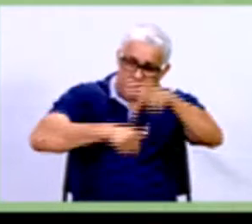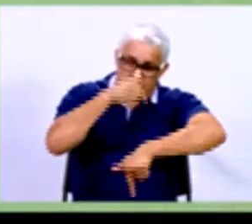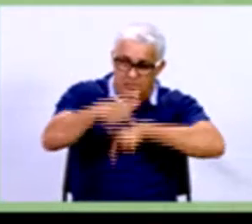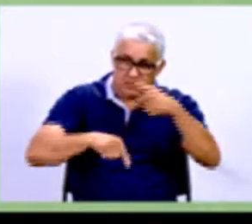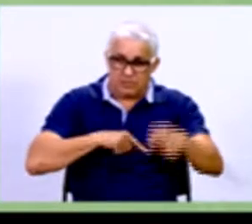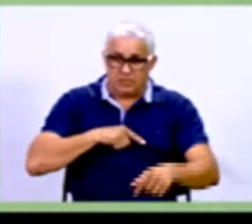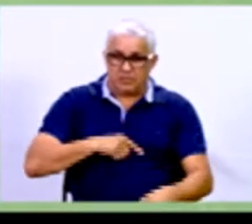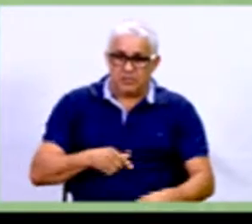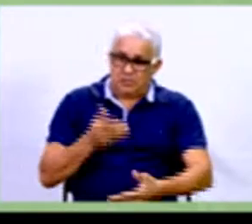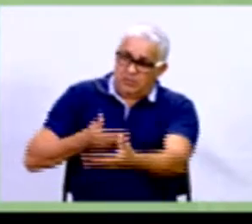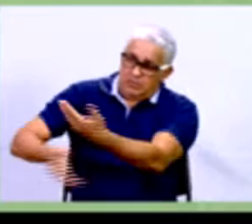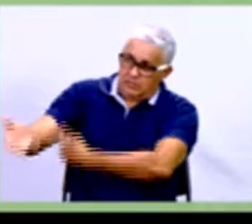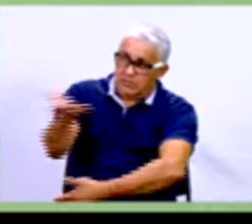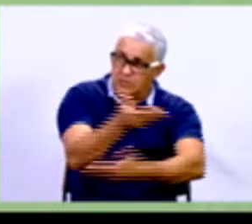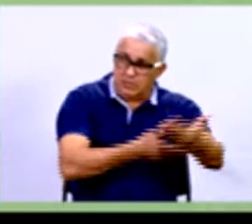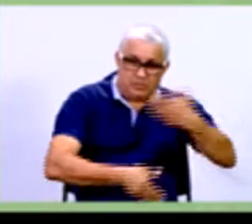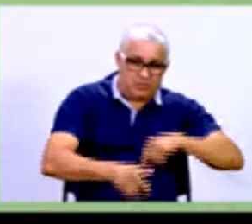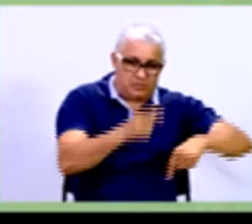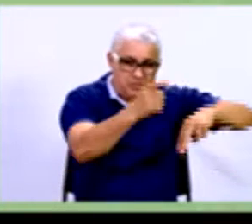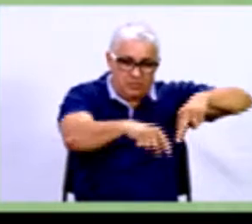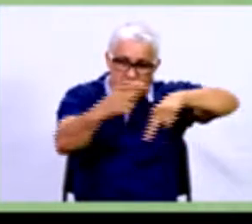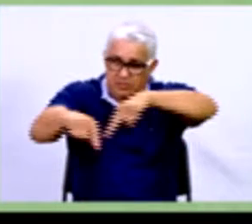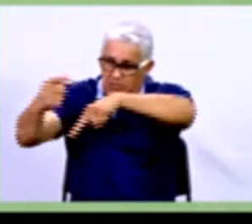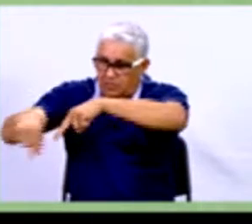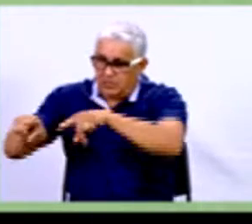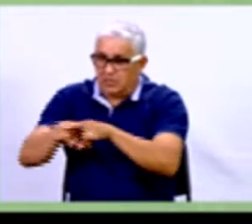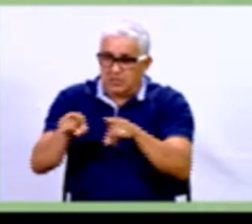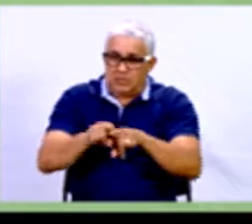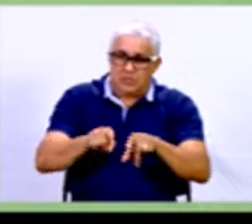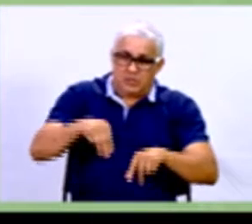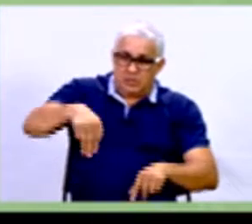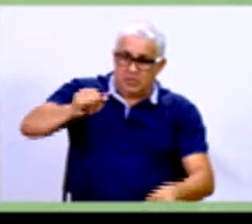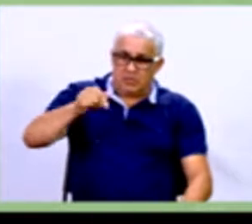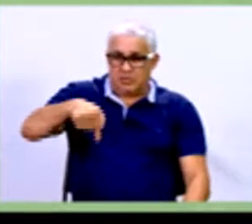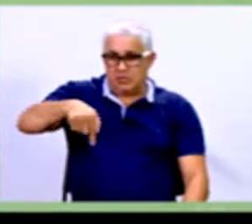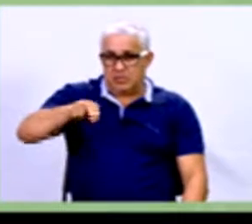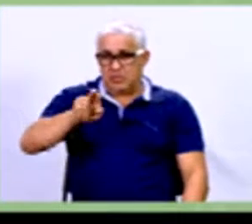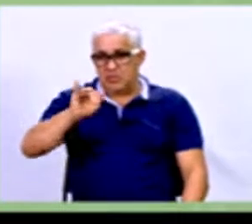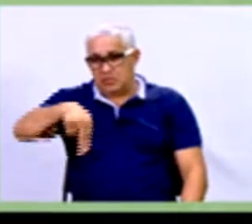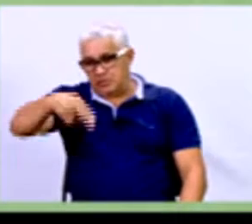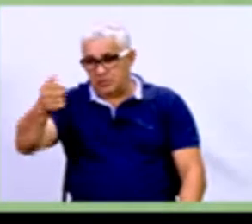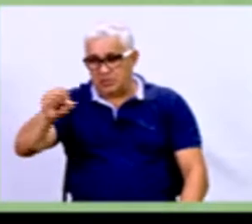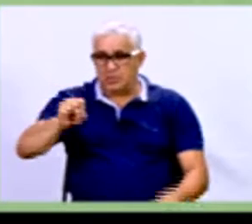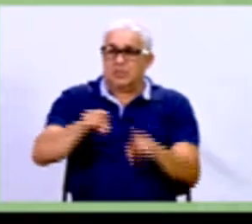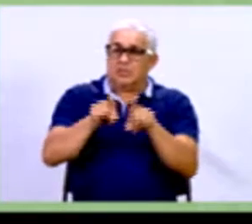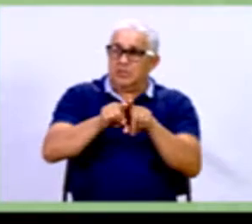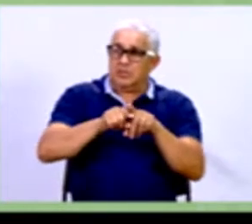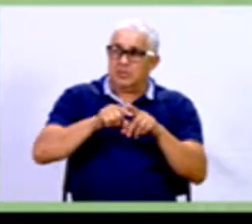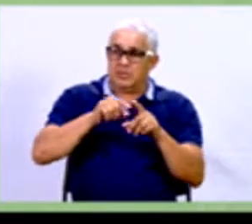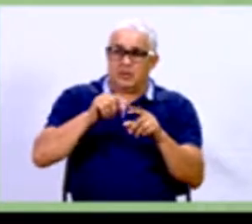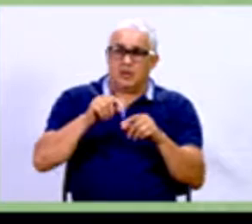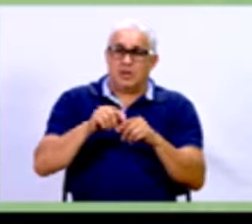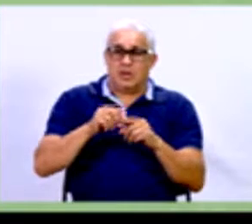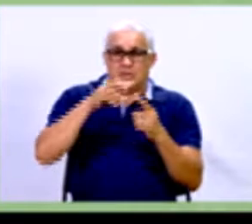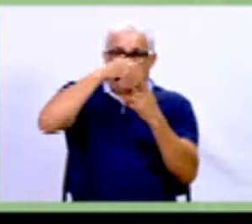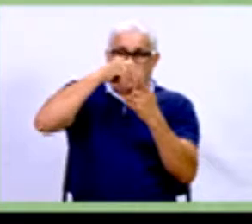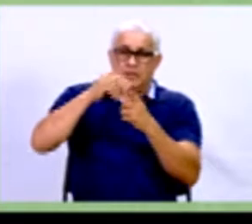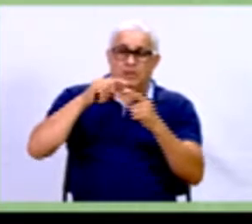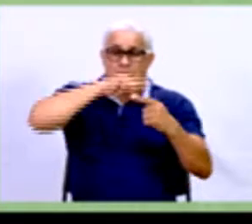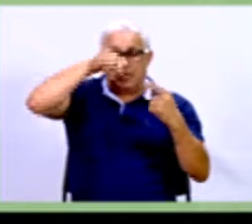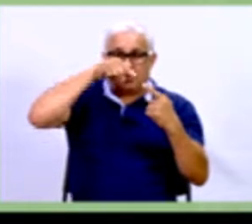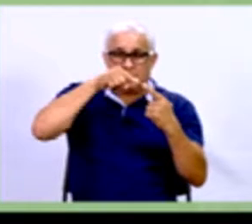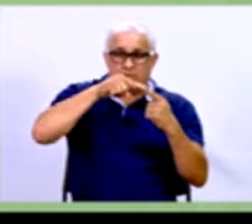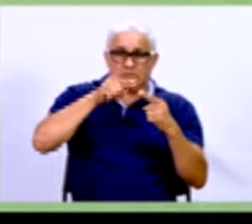existem interações entre seres humanos e máquinas. O principal objetivo é desenvolver e